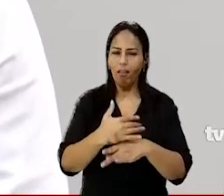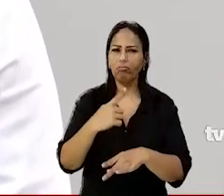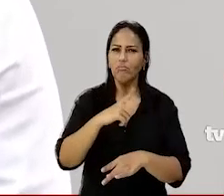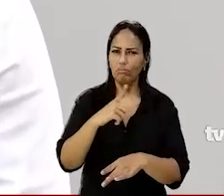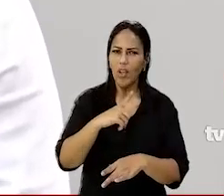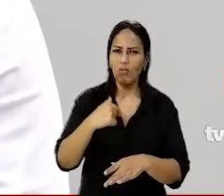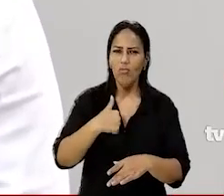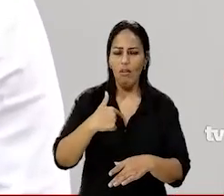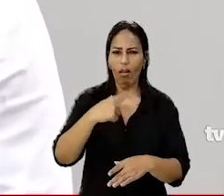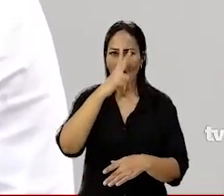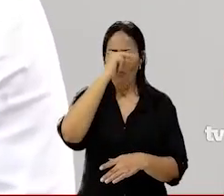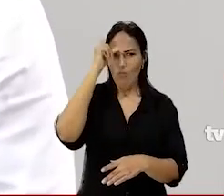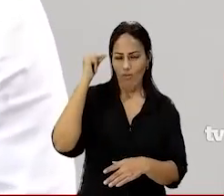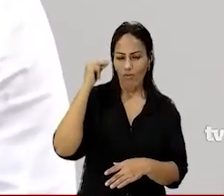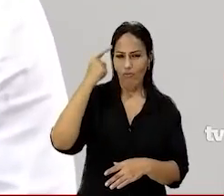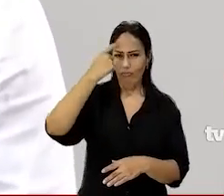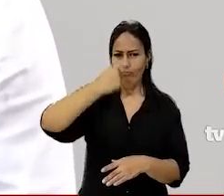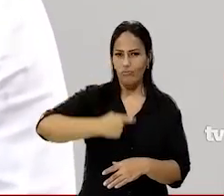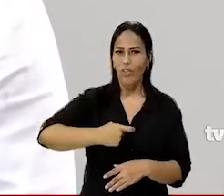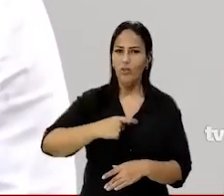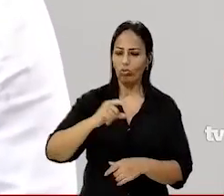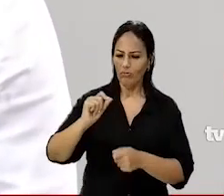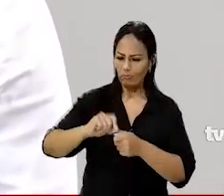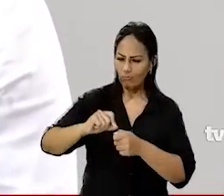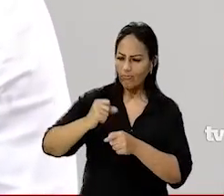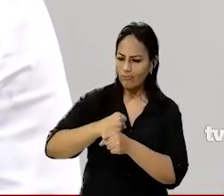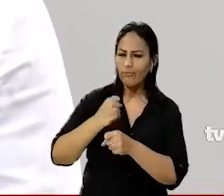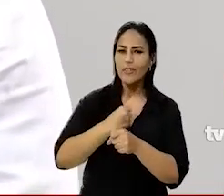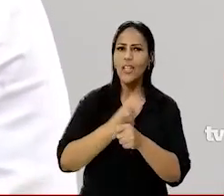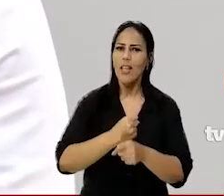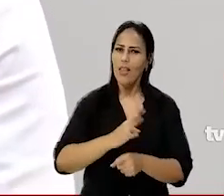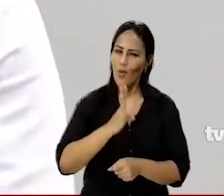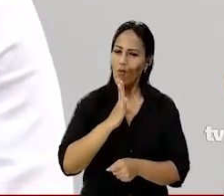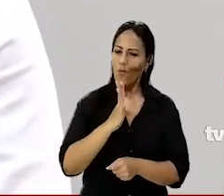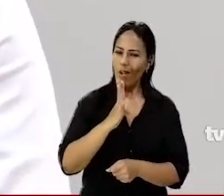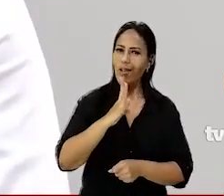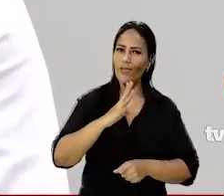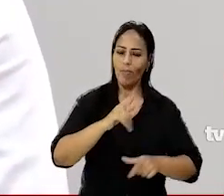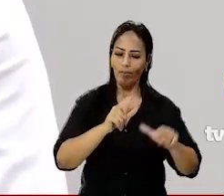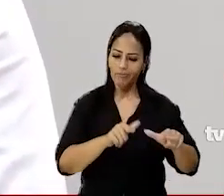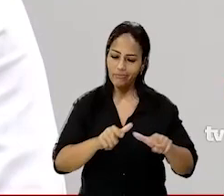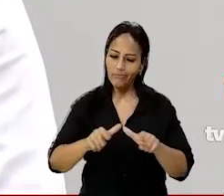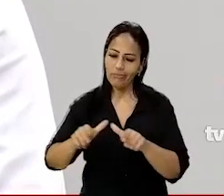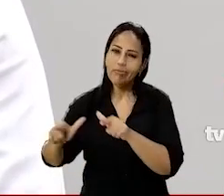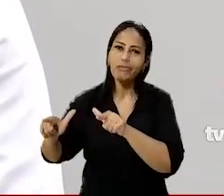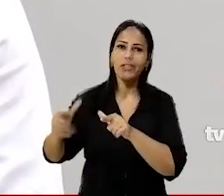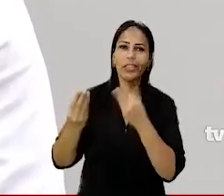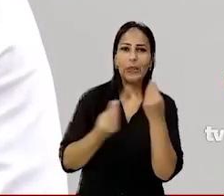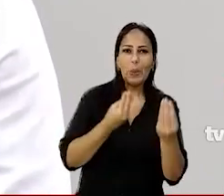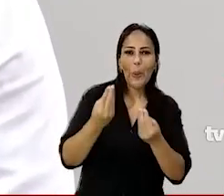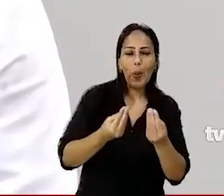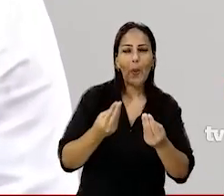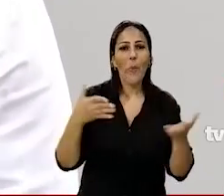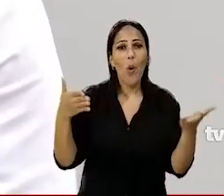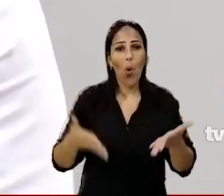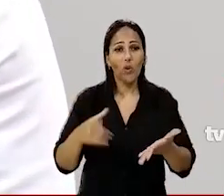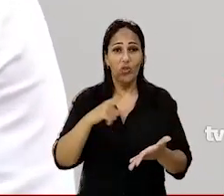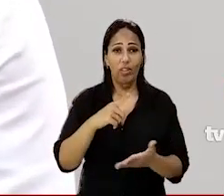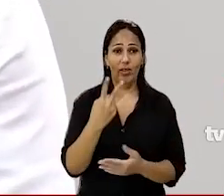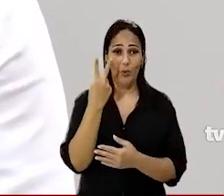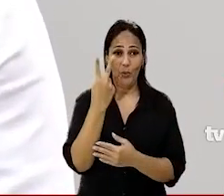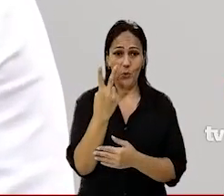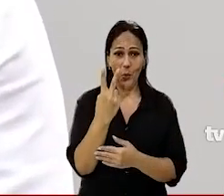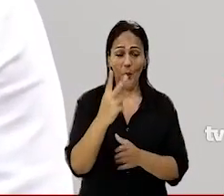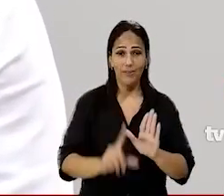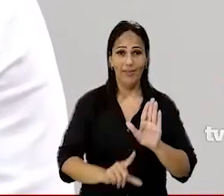como um prefeito de execução, que tem um conhecimento de pavimentação. Hoje temos 2 leis